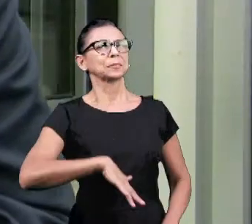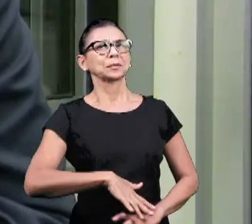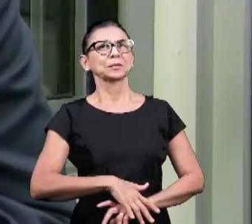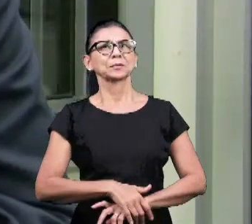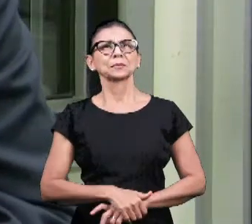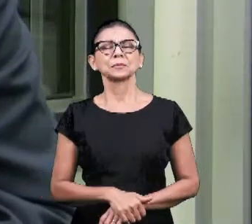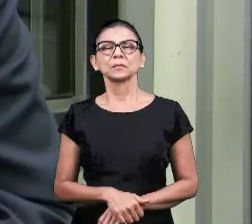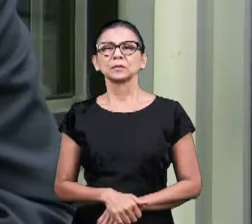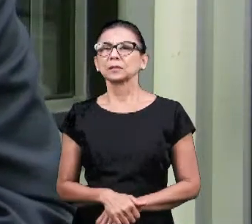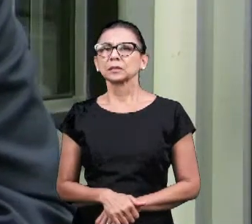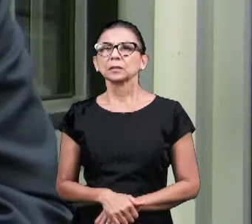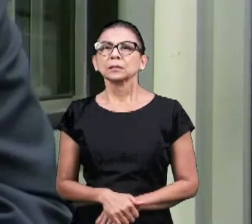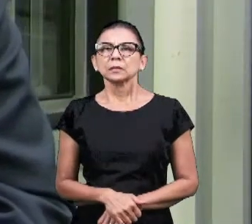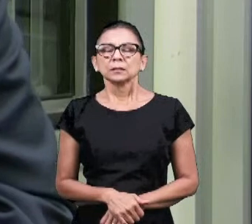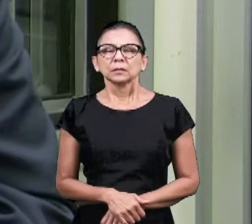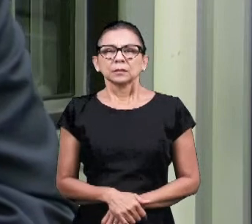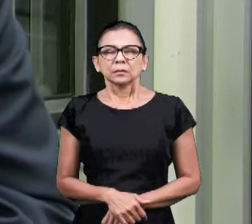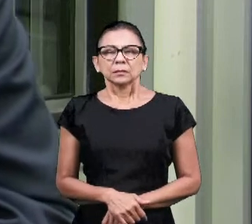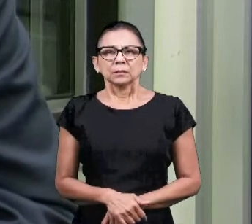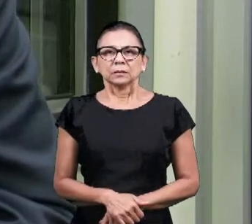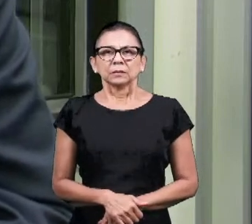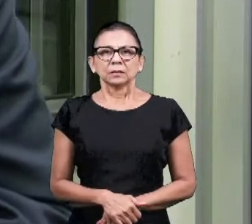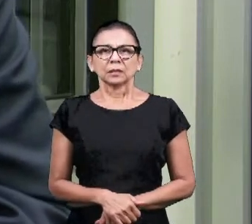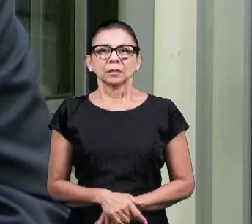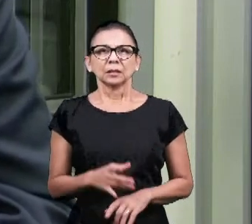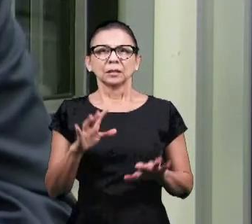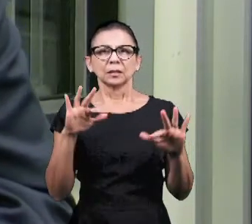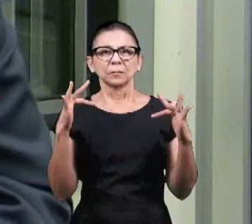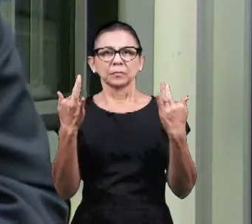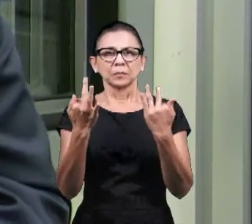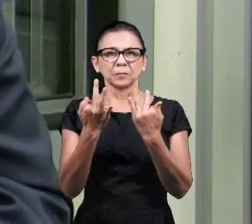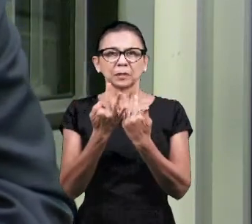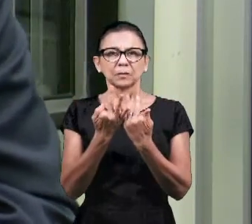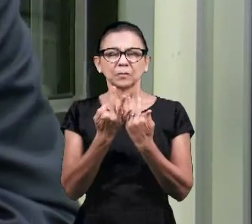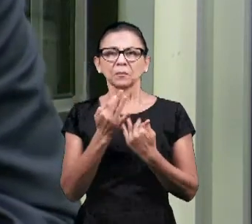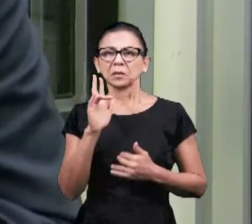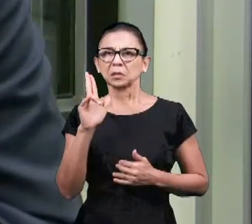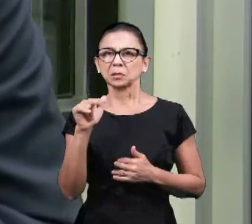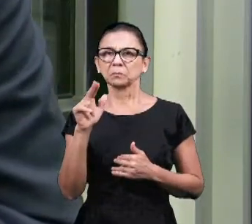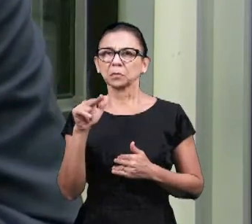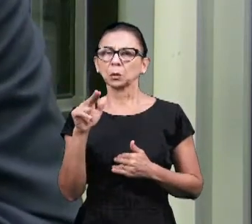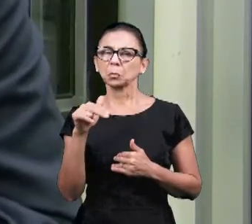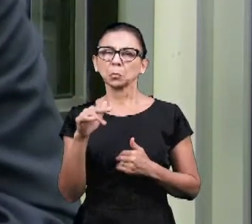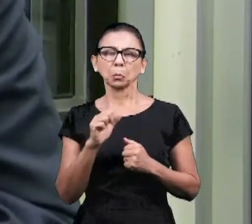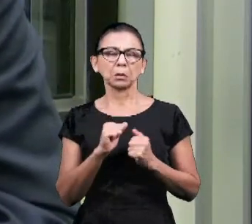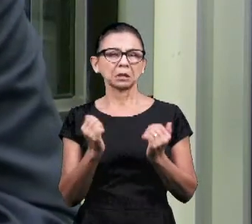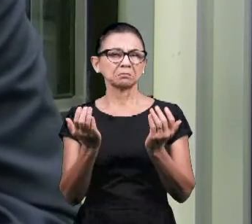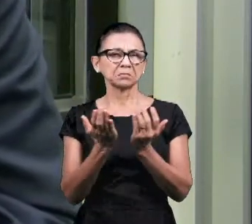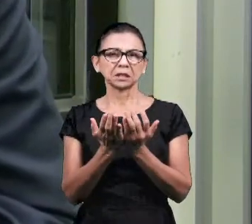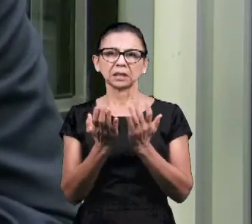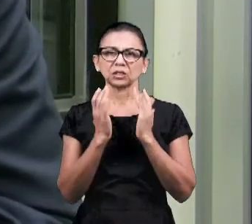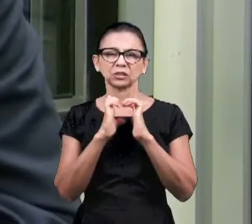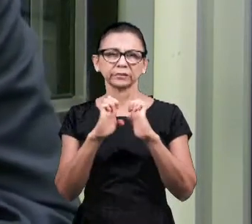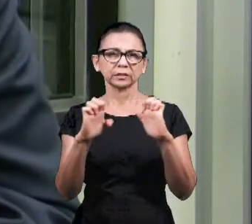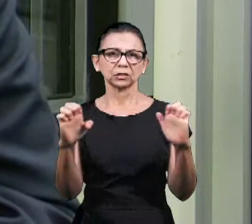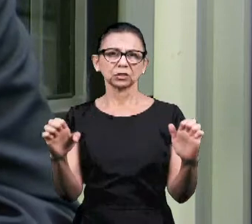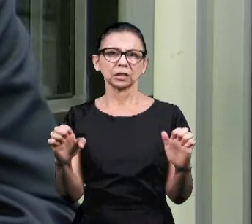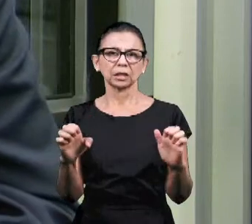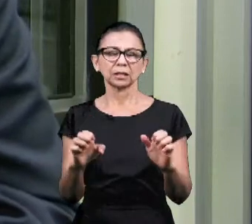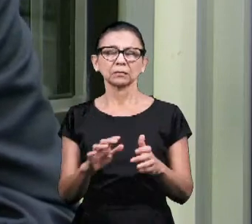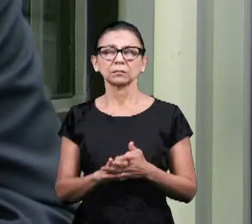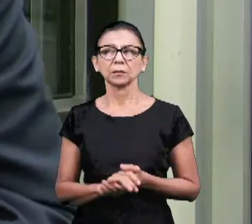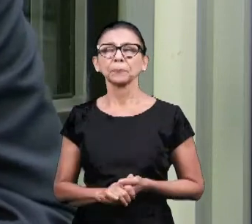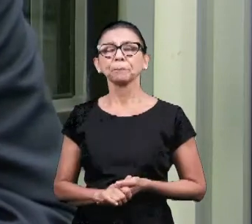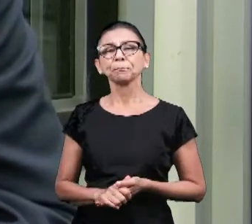lar evangélico. E fui evangelizado por um irmão que tinha conhecido